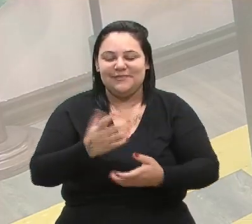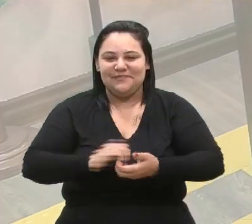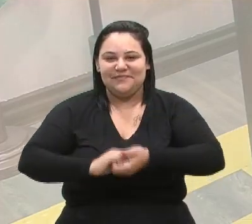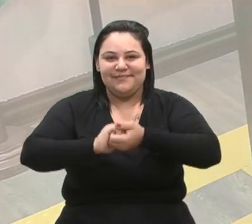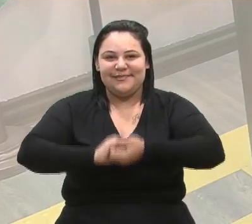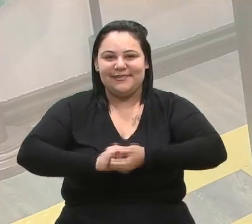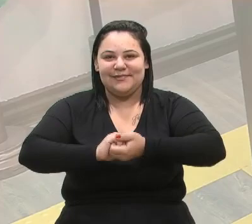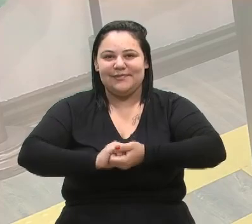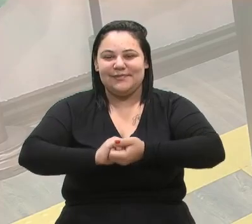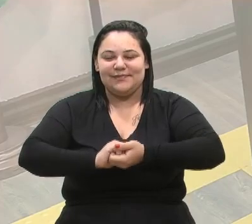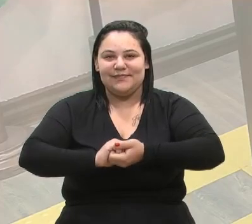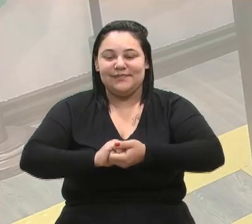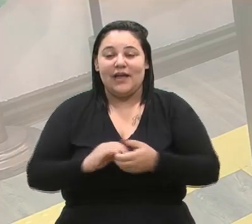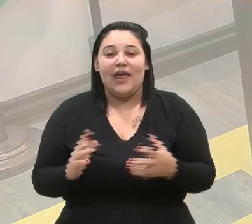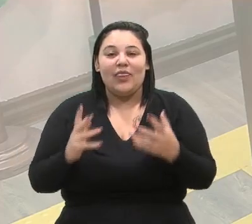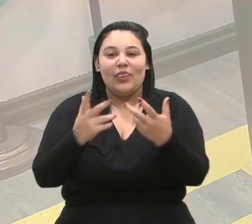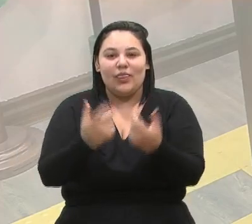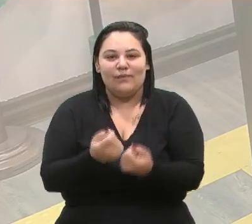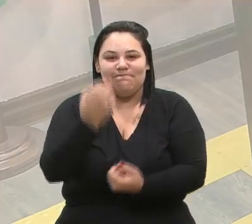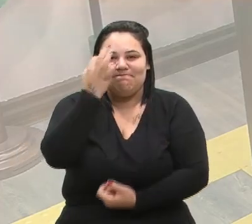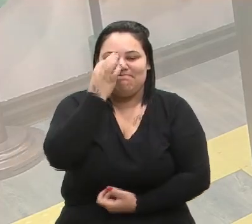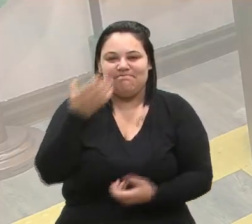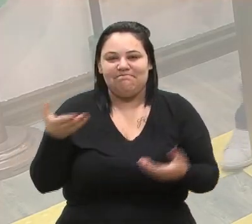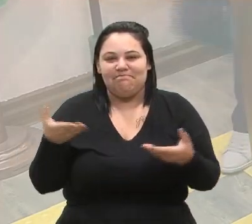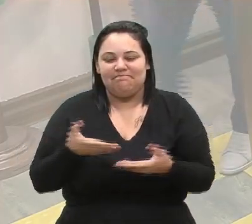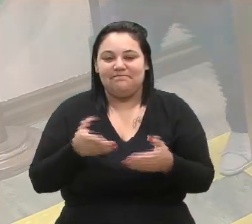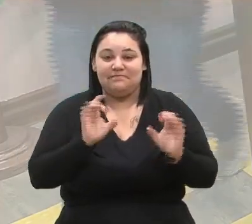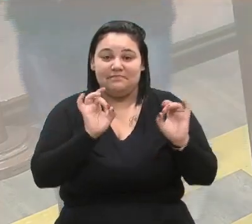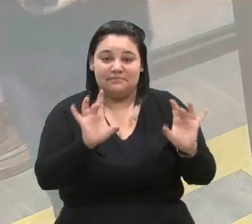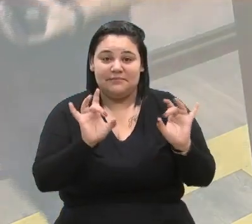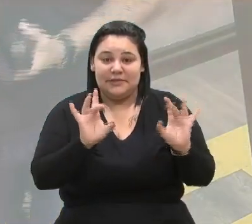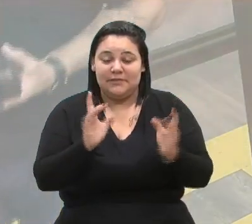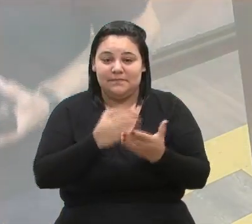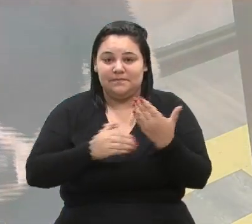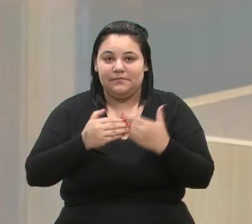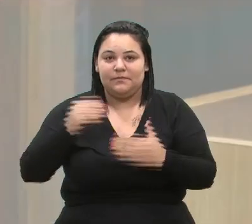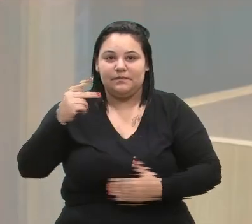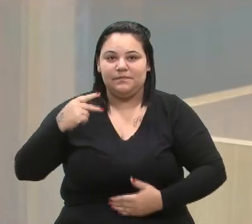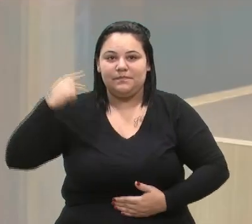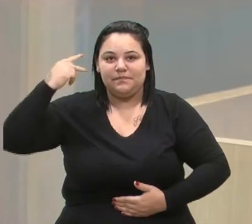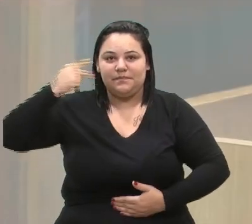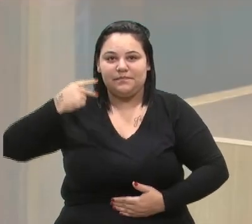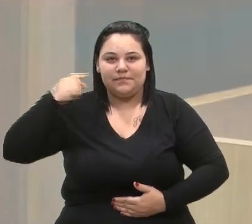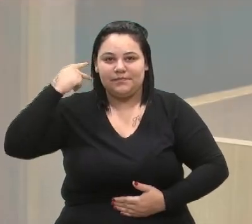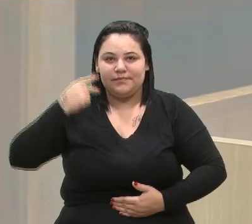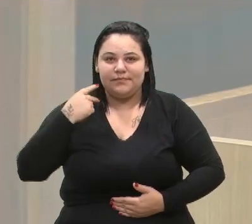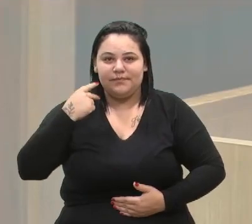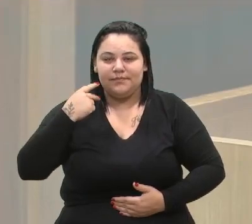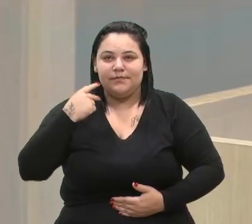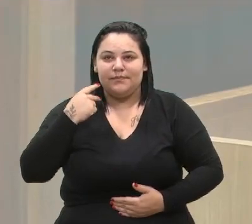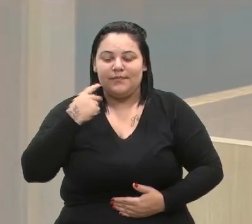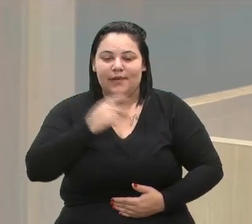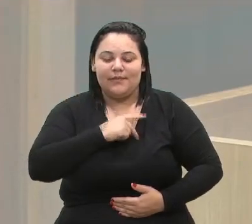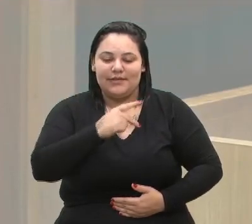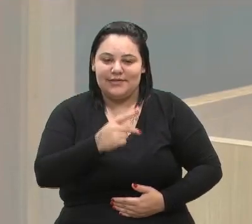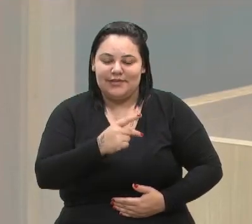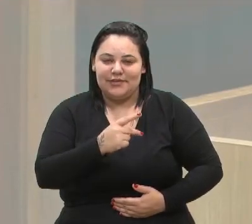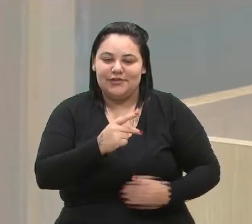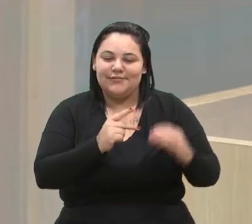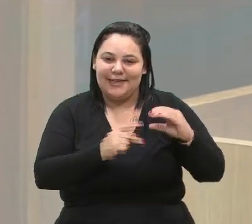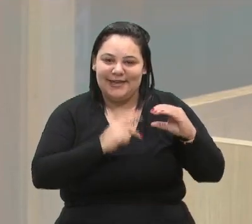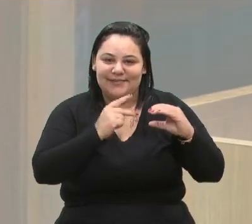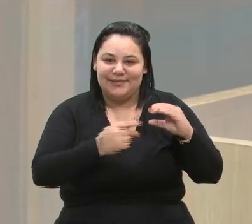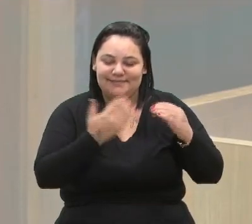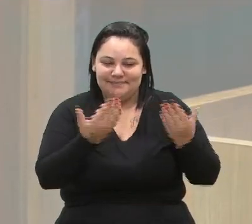saúdo todos os presentes, em especial os nobres vereadores e a presidente da casa,